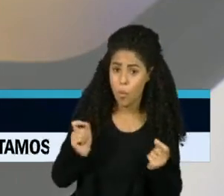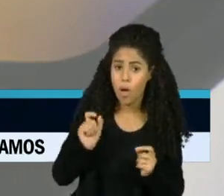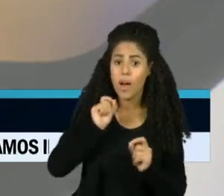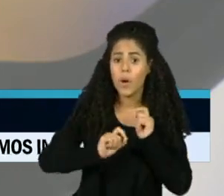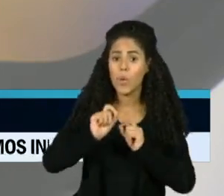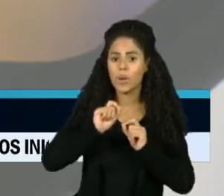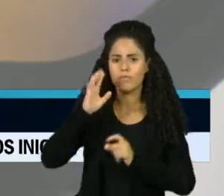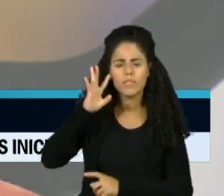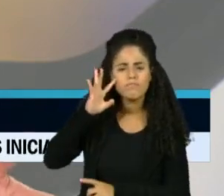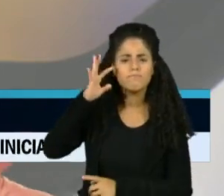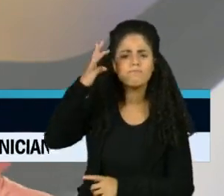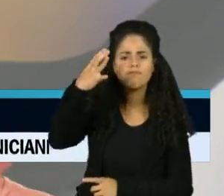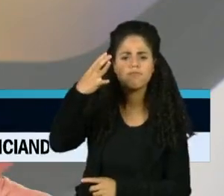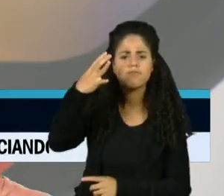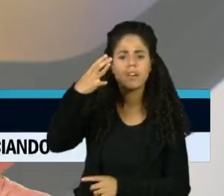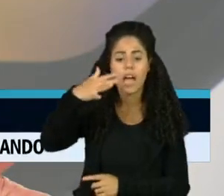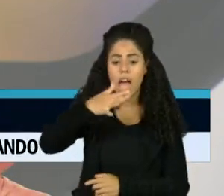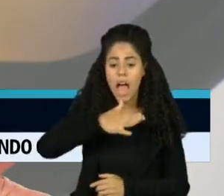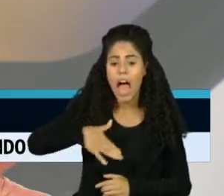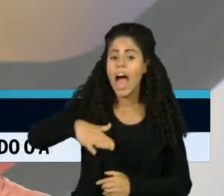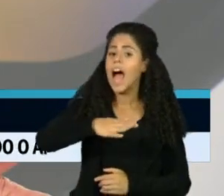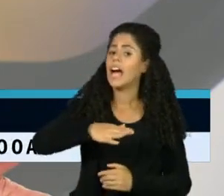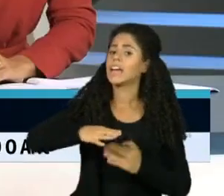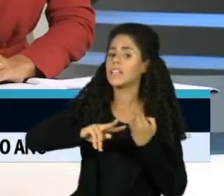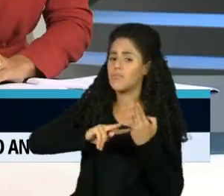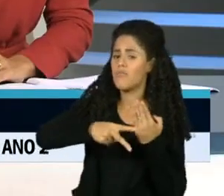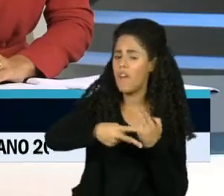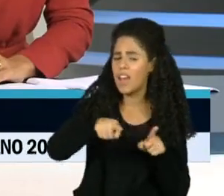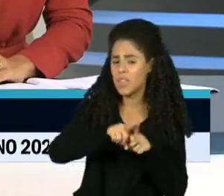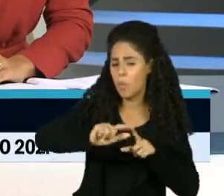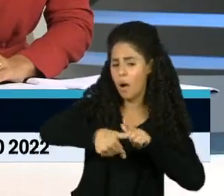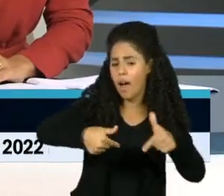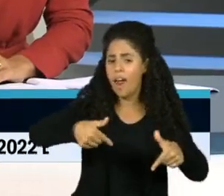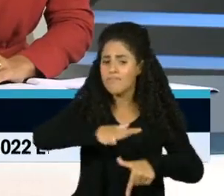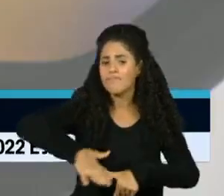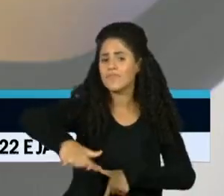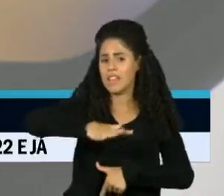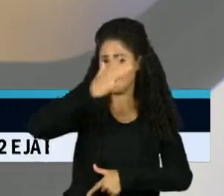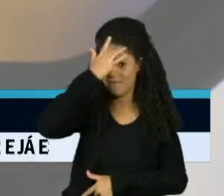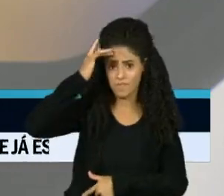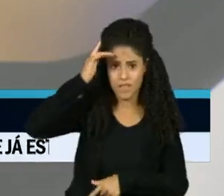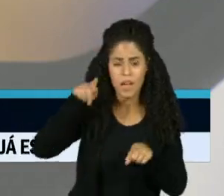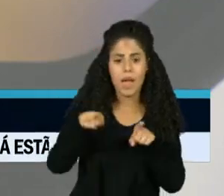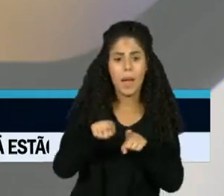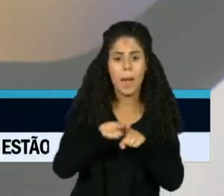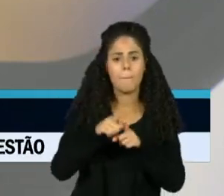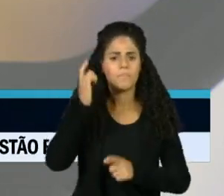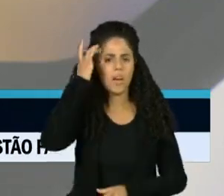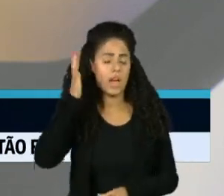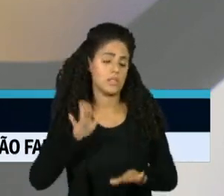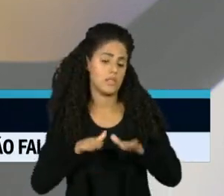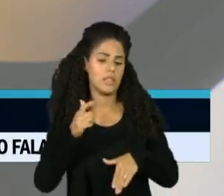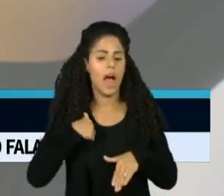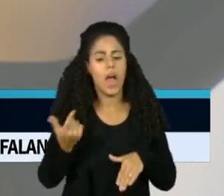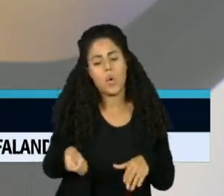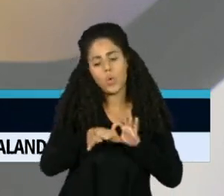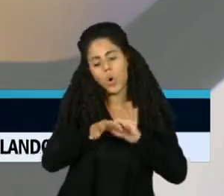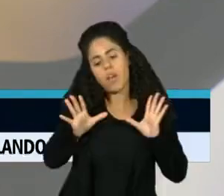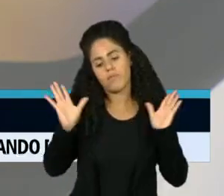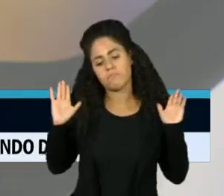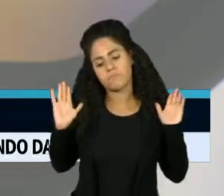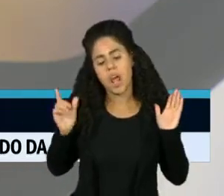que a sua decisão não interfira com as outras... Não afete a vida do outro. A vida dos outros, né? Então, é muito fácil exercer minha liberdade